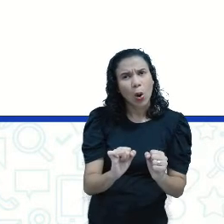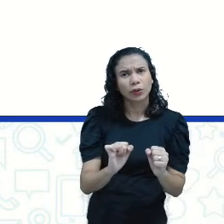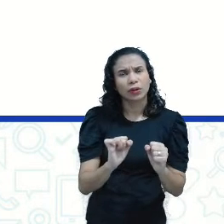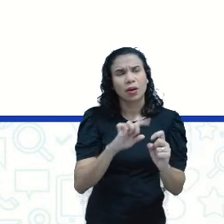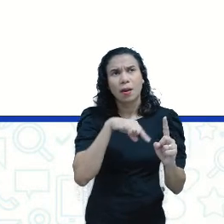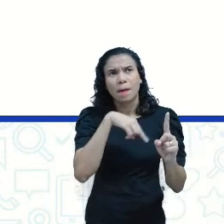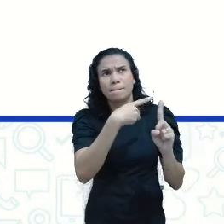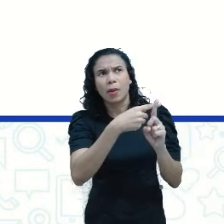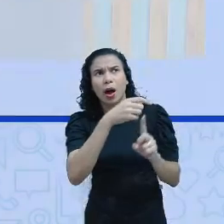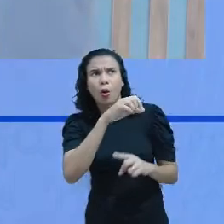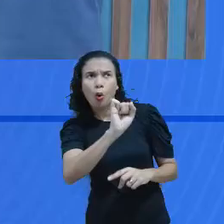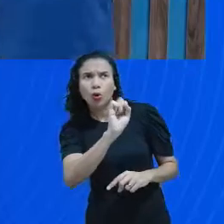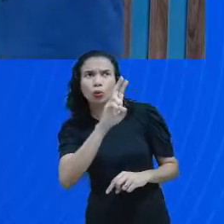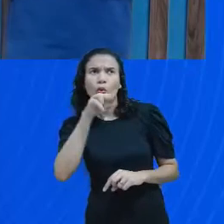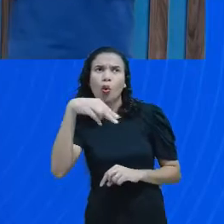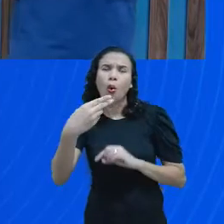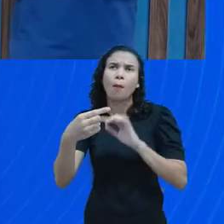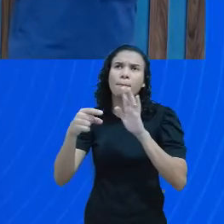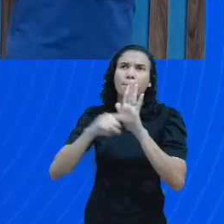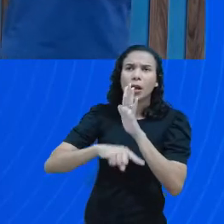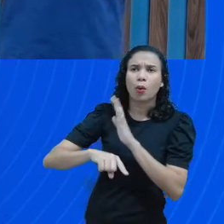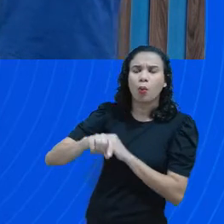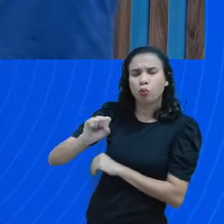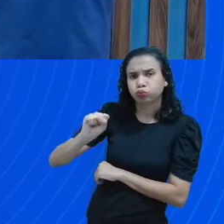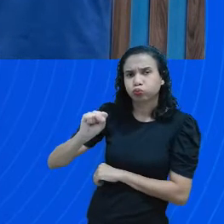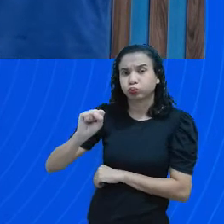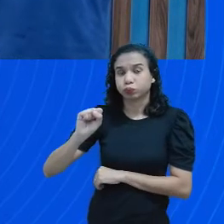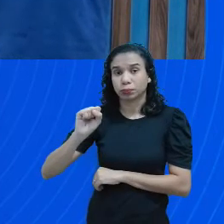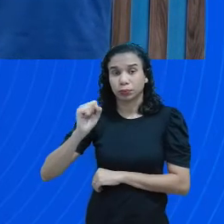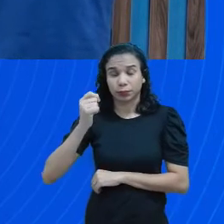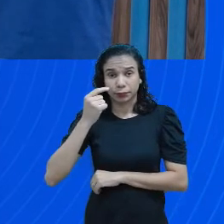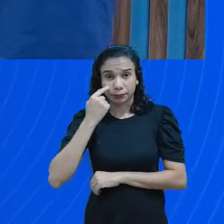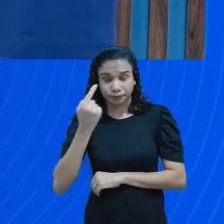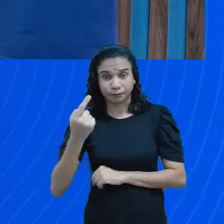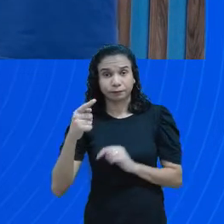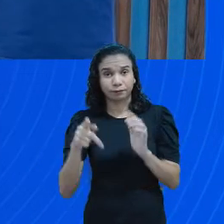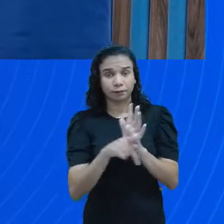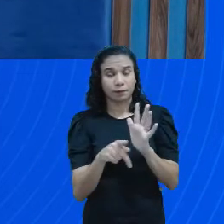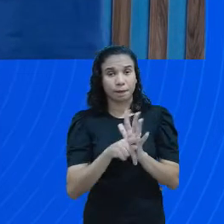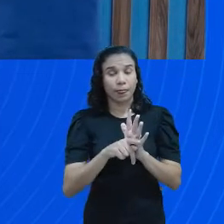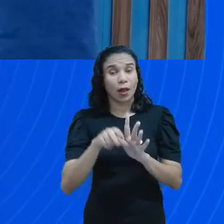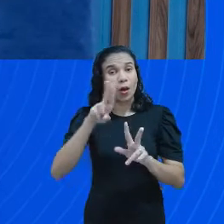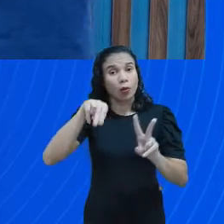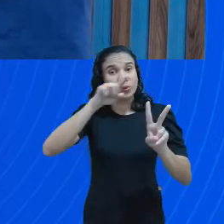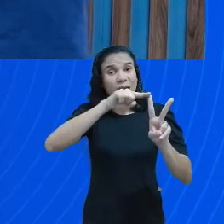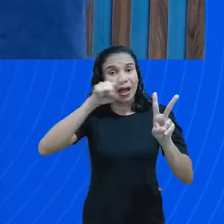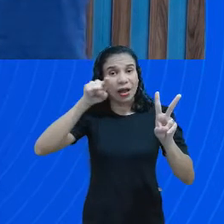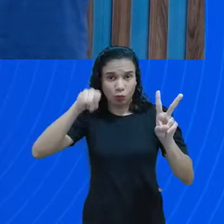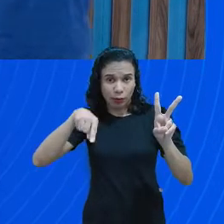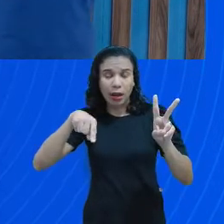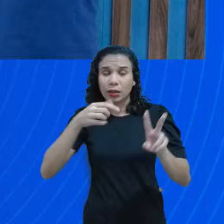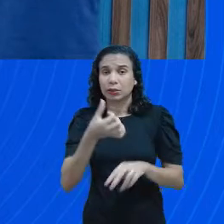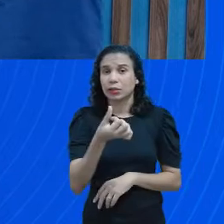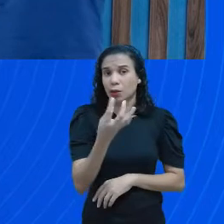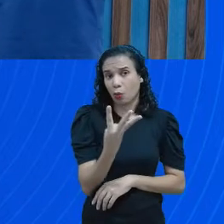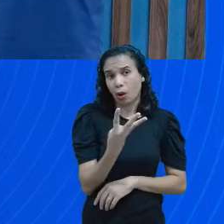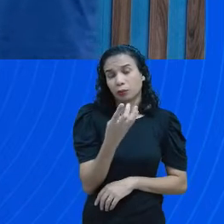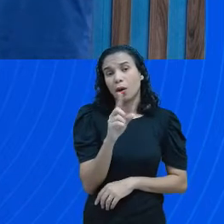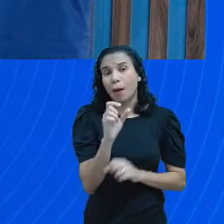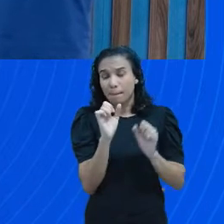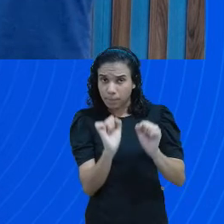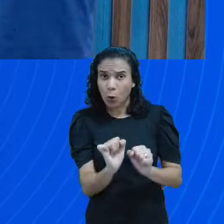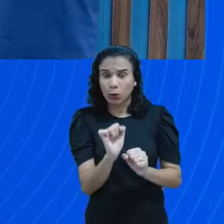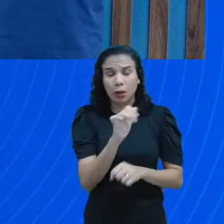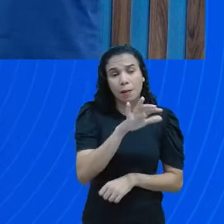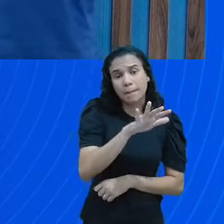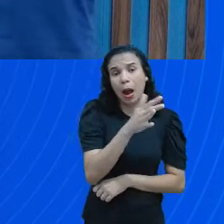mais 8 ou menos 8. Veja, o gabarito da raiz quadrada de 64 pode ser mais ou menos, pode ser não,